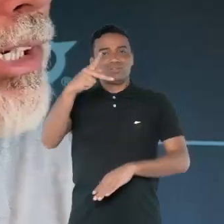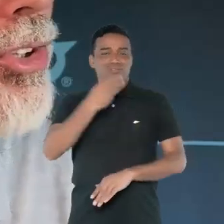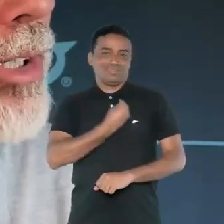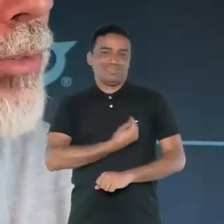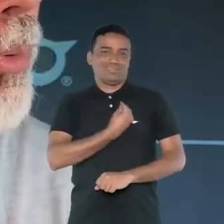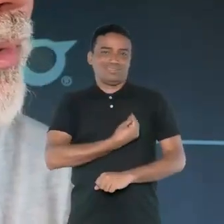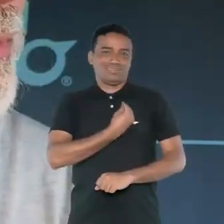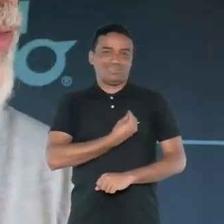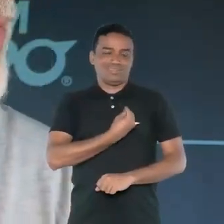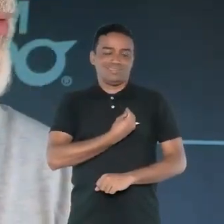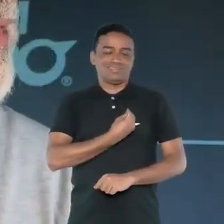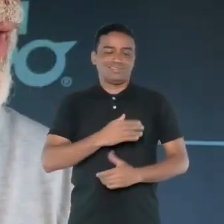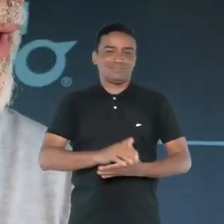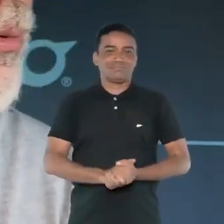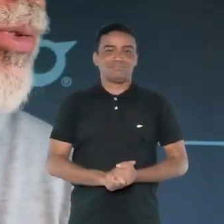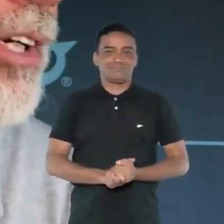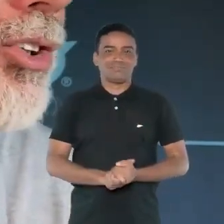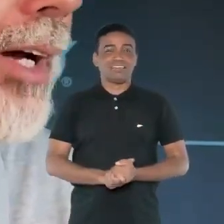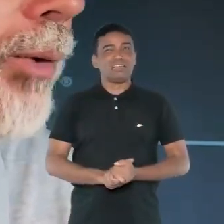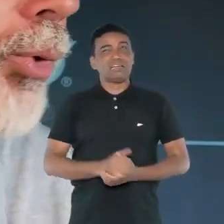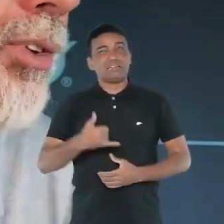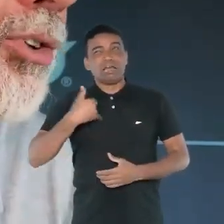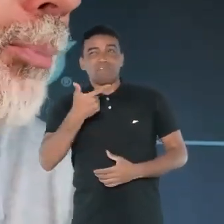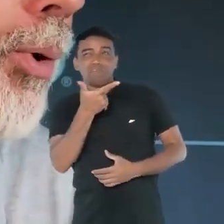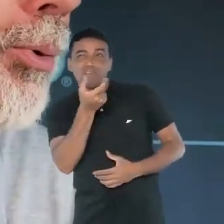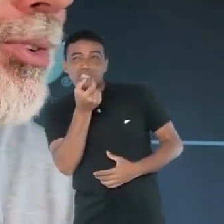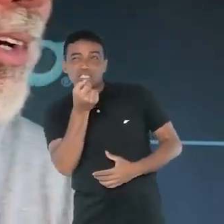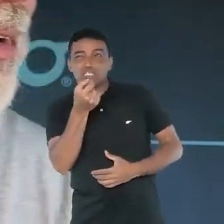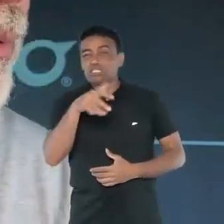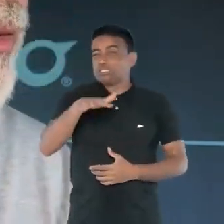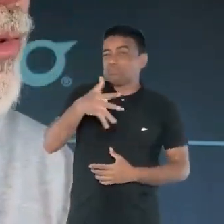muito definitivo na sua vida aos 20 anos ou